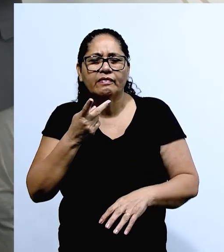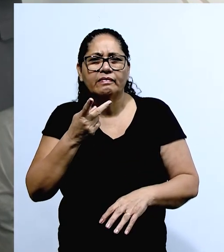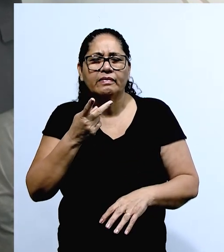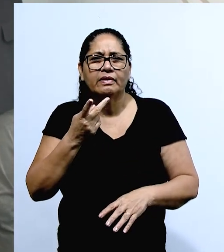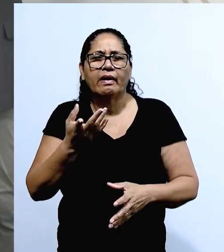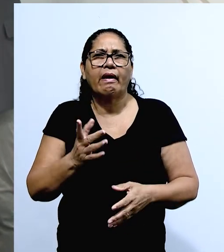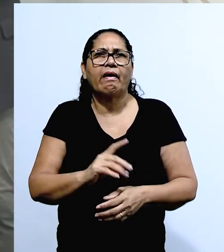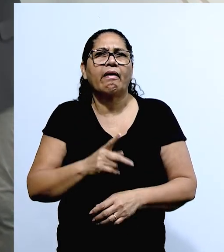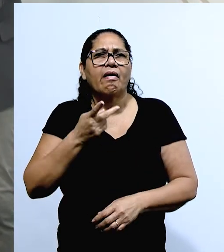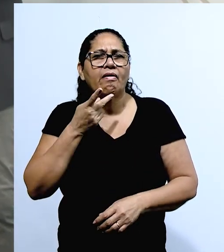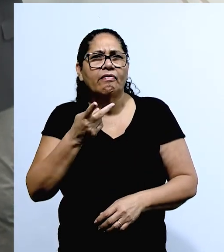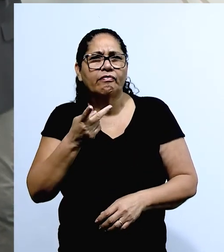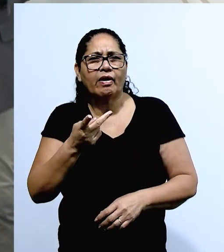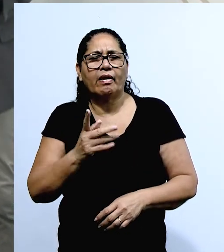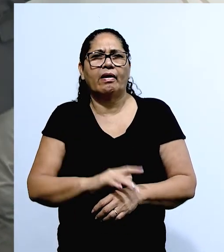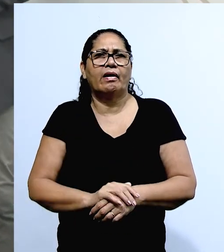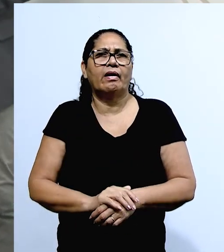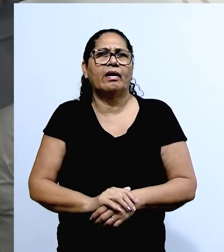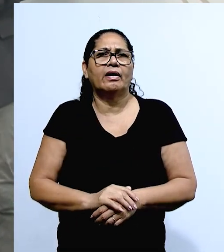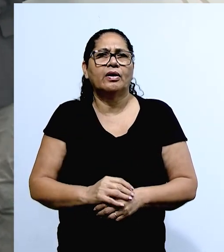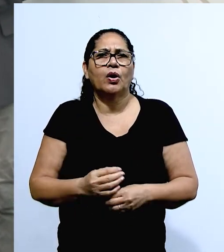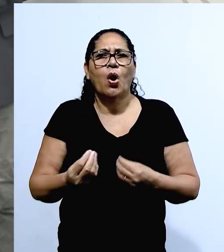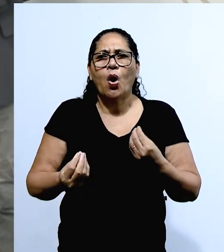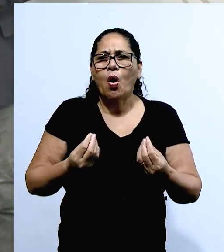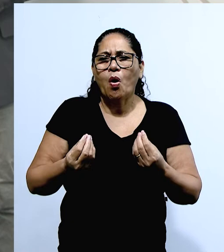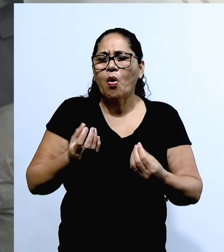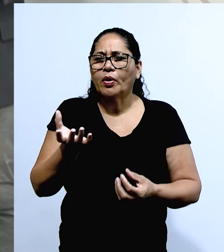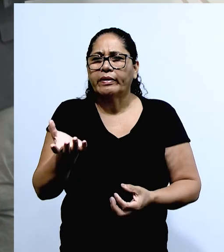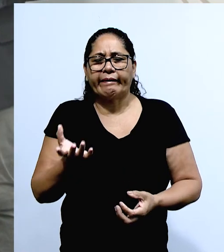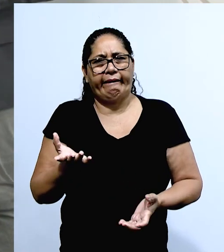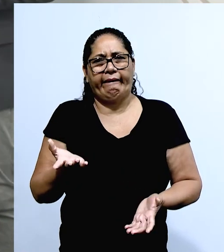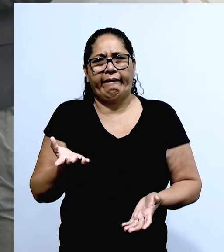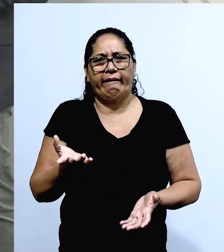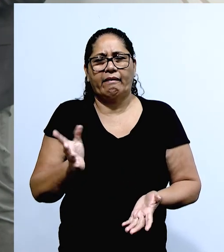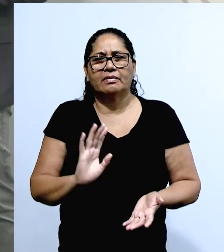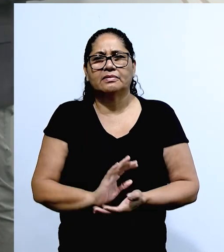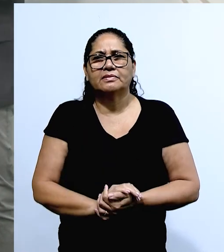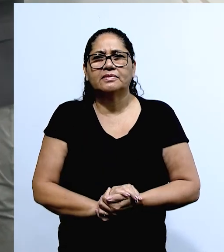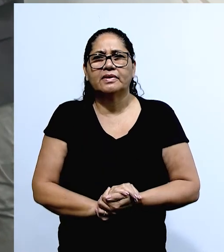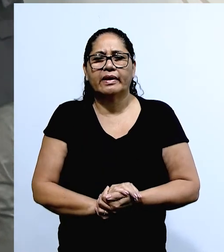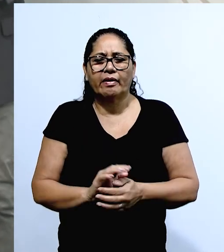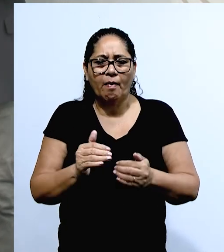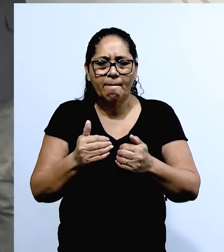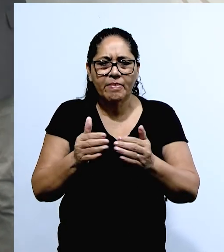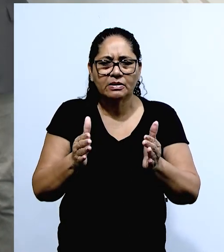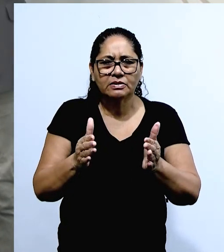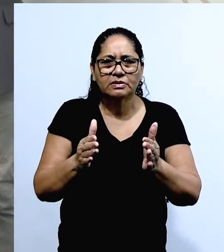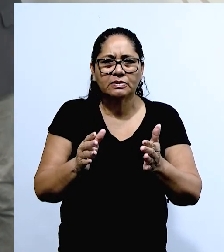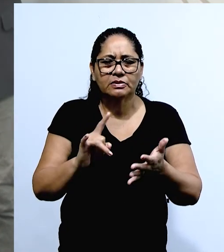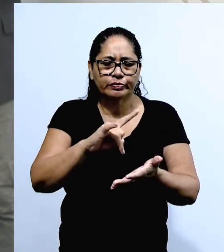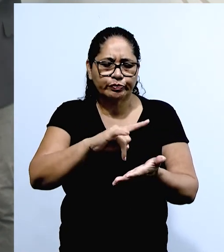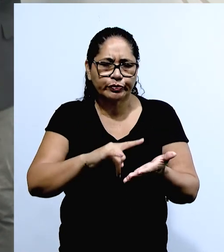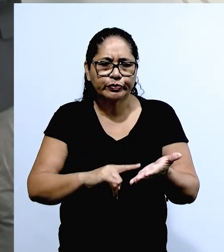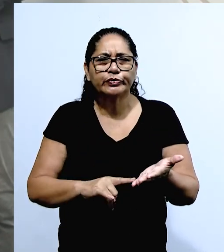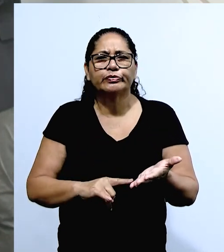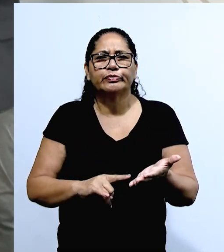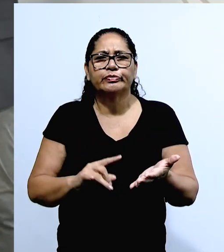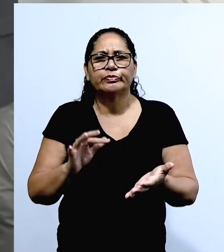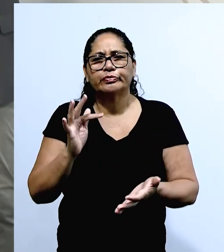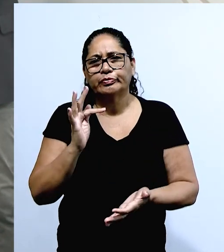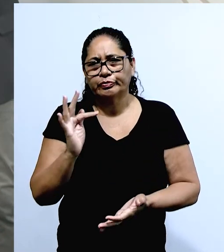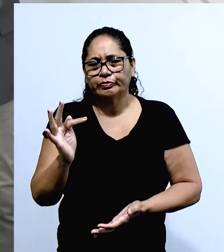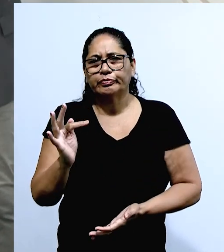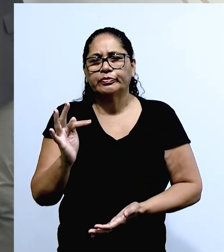você fomente esses valores também nessa organização. Não basta apenas isso aqui estar em uma portaria ou em um documento formal, que